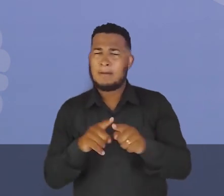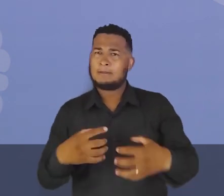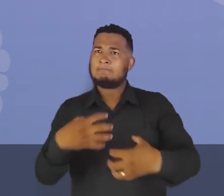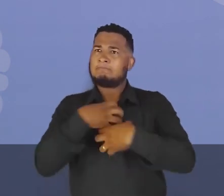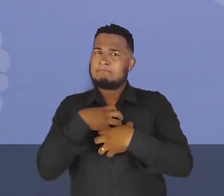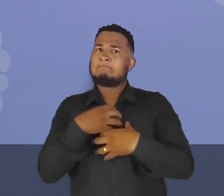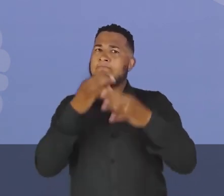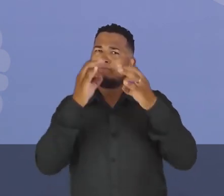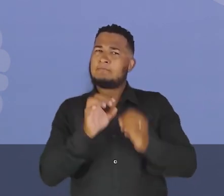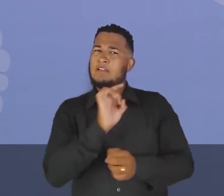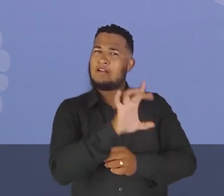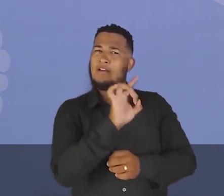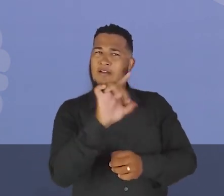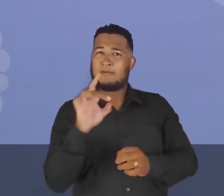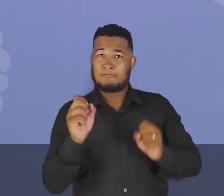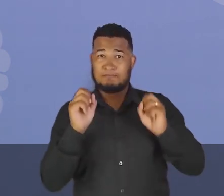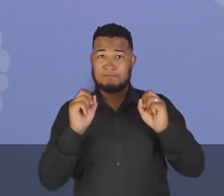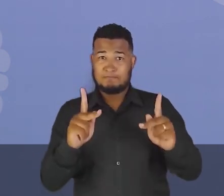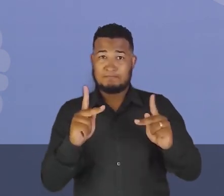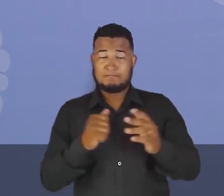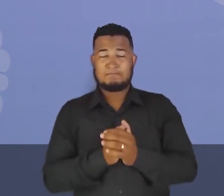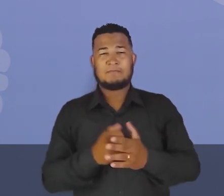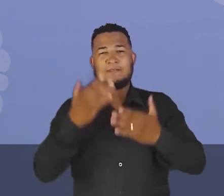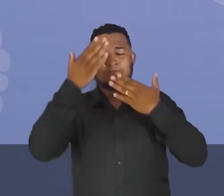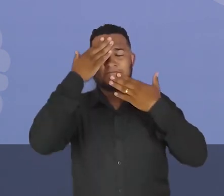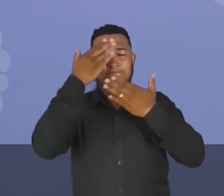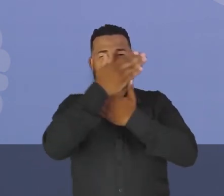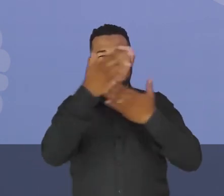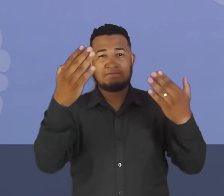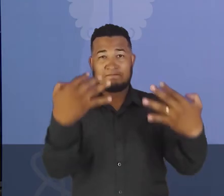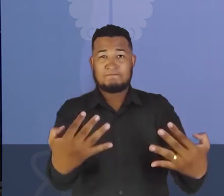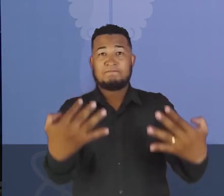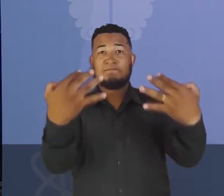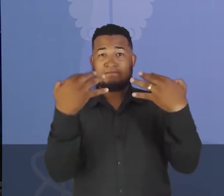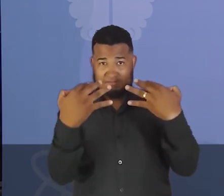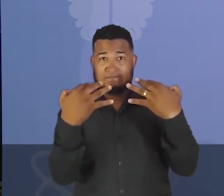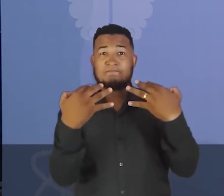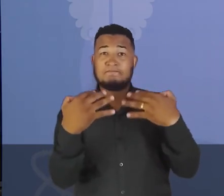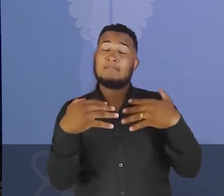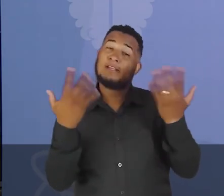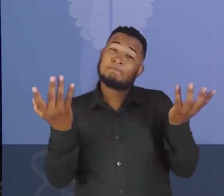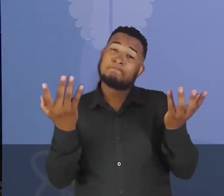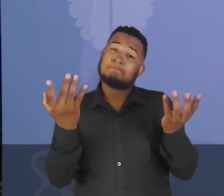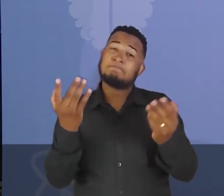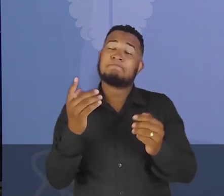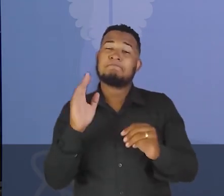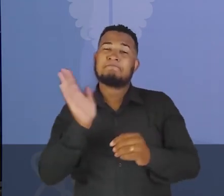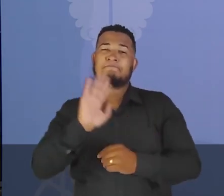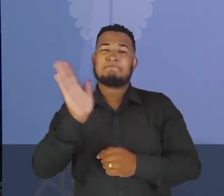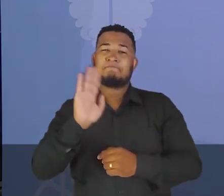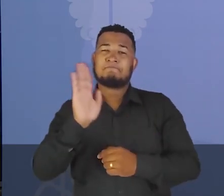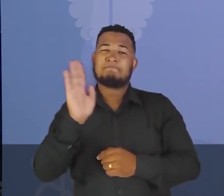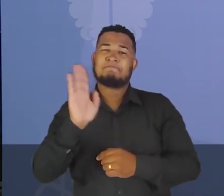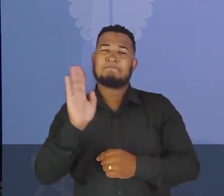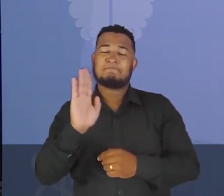sentido para cada um de nós. Beleza? Eu agradeço muito a você pela sua participação e nós nos